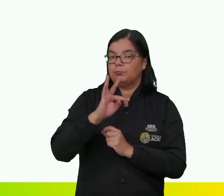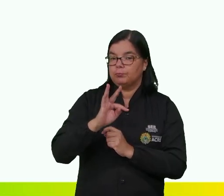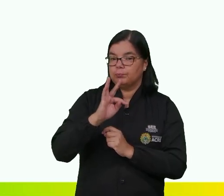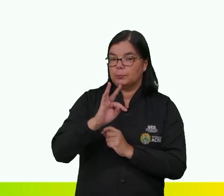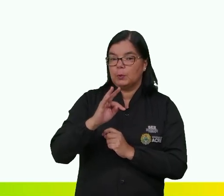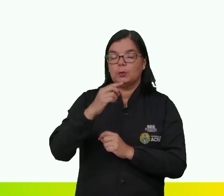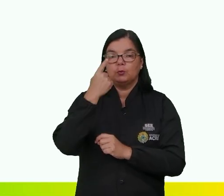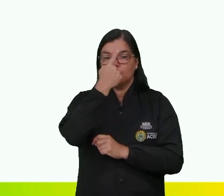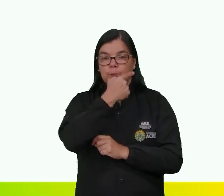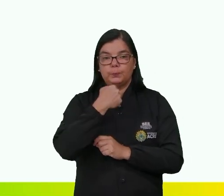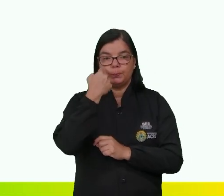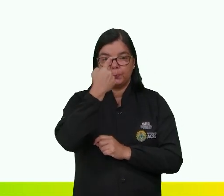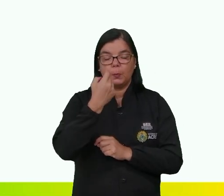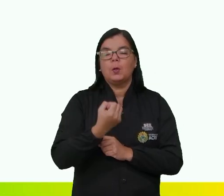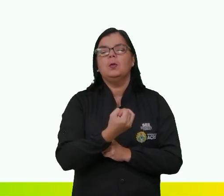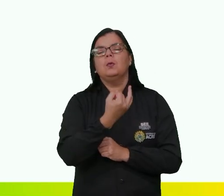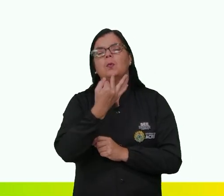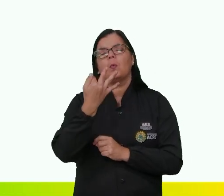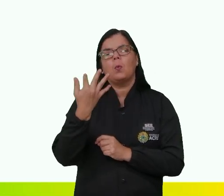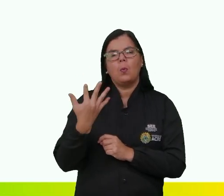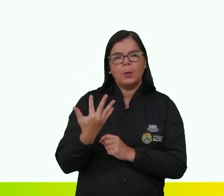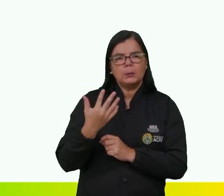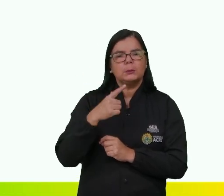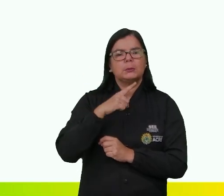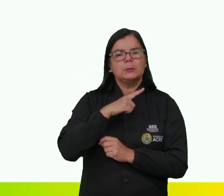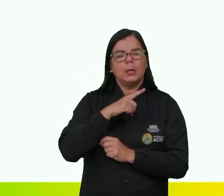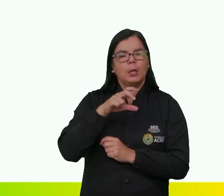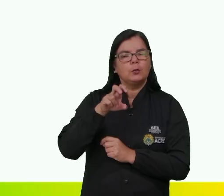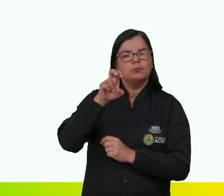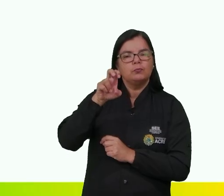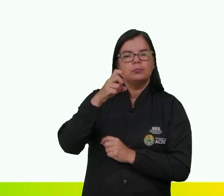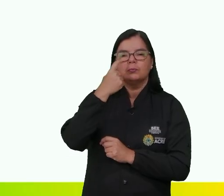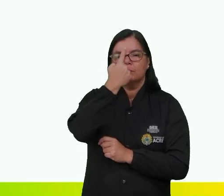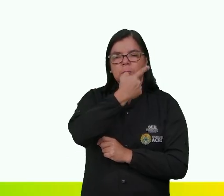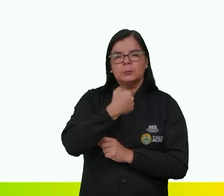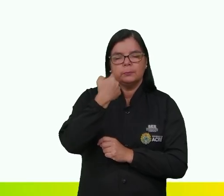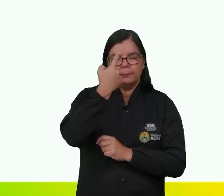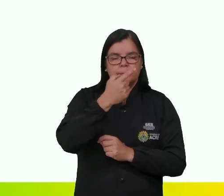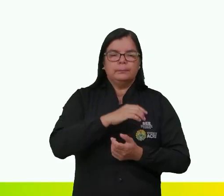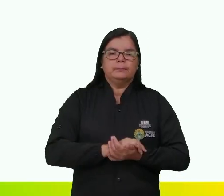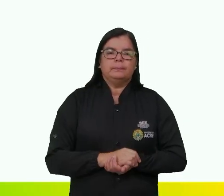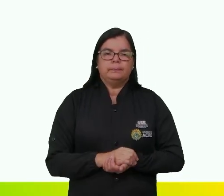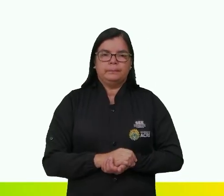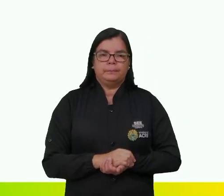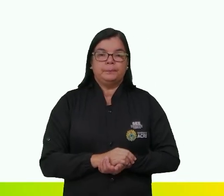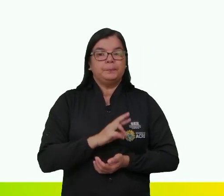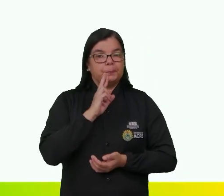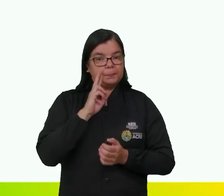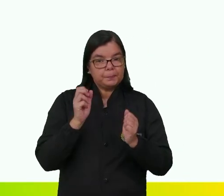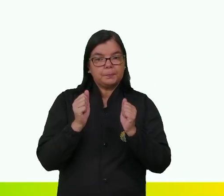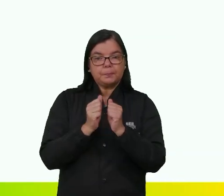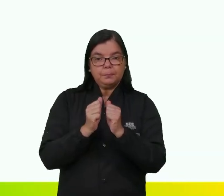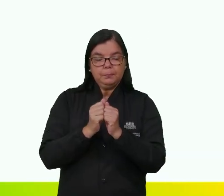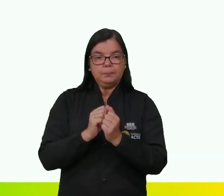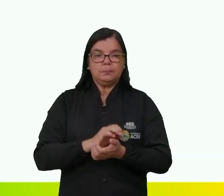há em 5 horas? Pois bem, então vamos resolver juntos